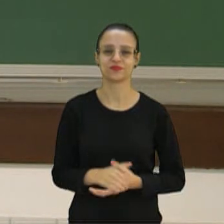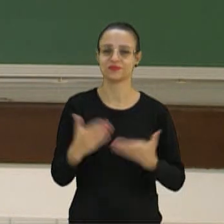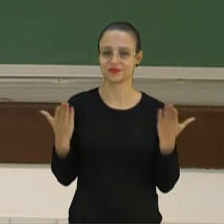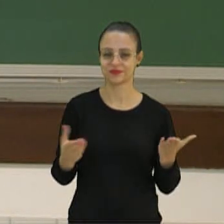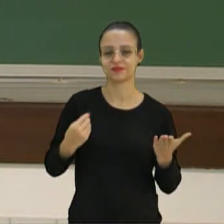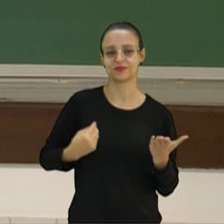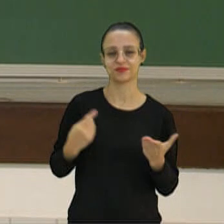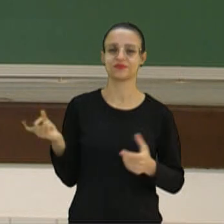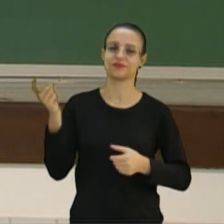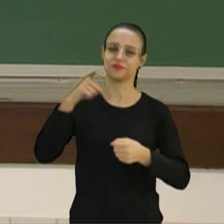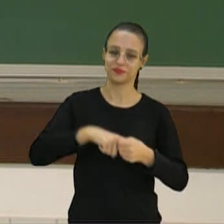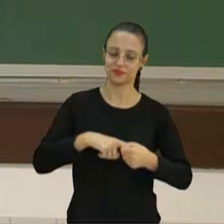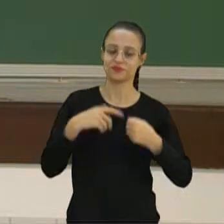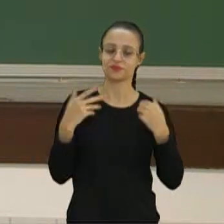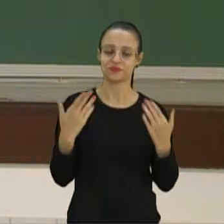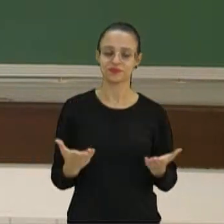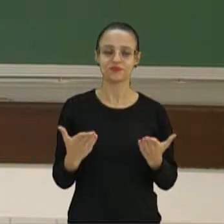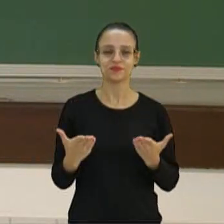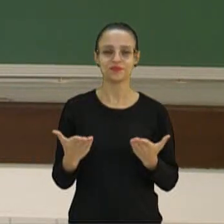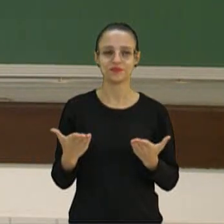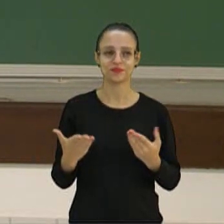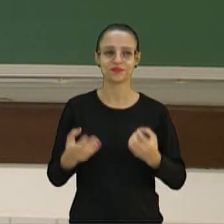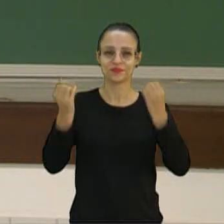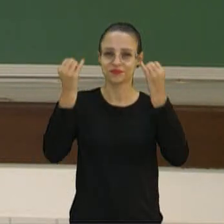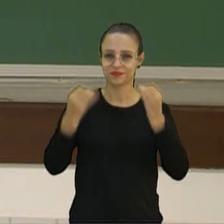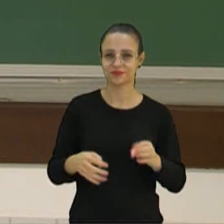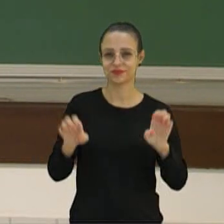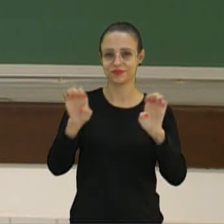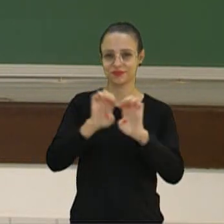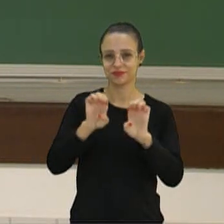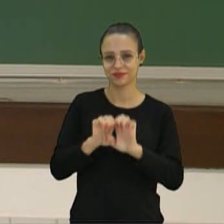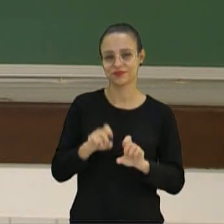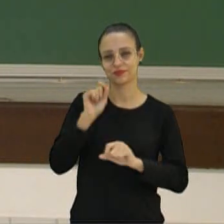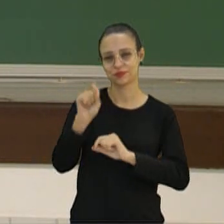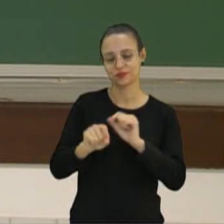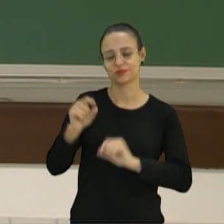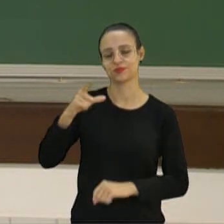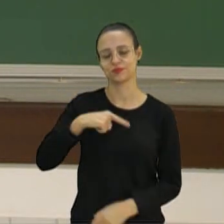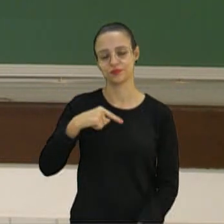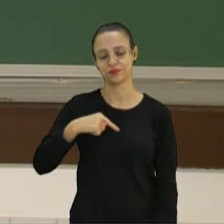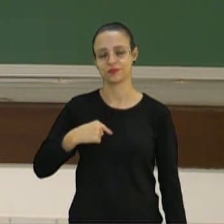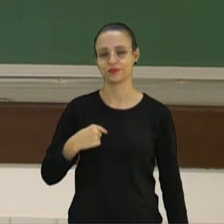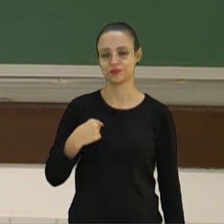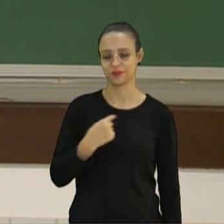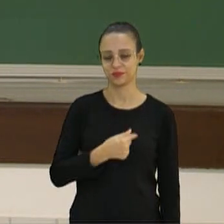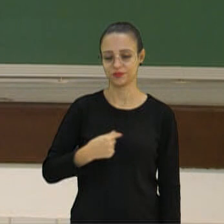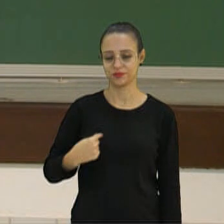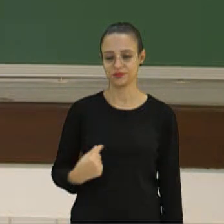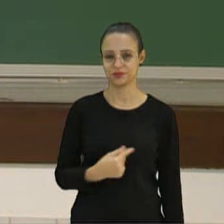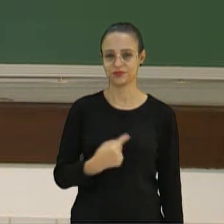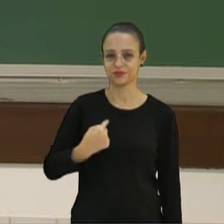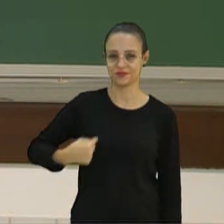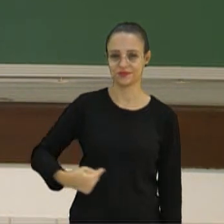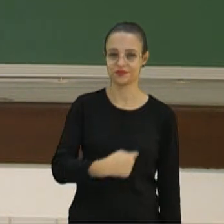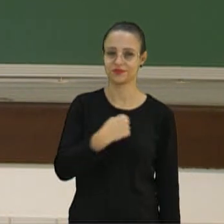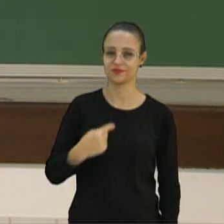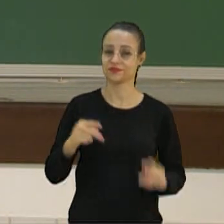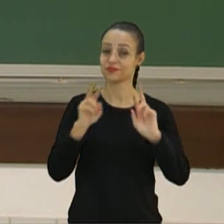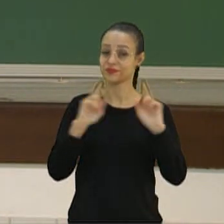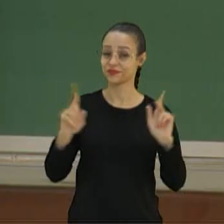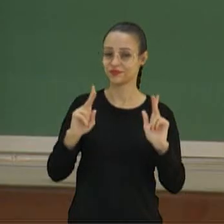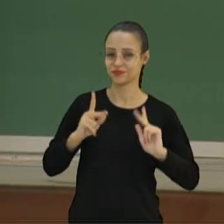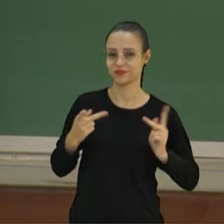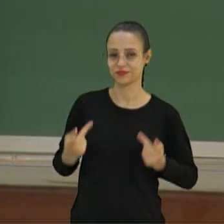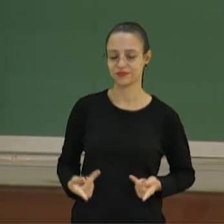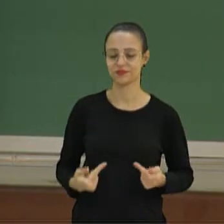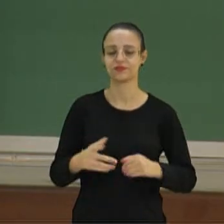Estamos de volta para falar sobre a estrutura que esses animais têm no sistema digestório, que é um pouquinho diferente do nosso, por exemplo. O